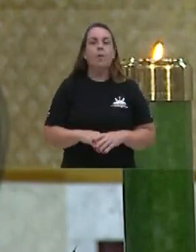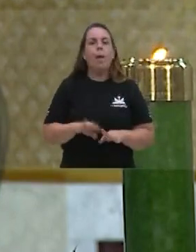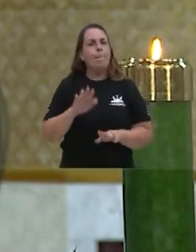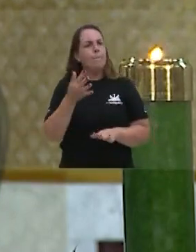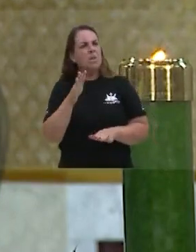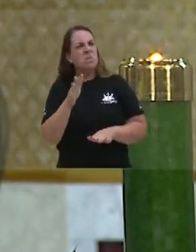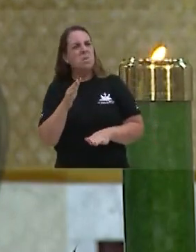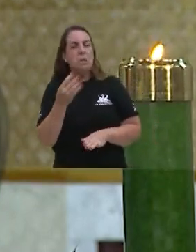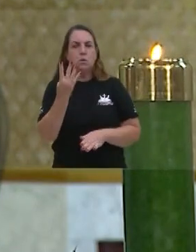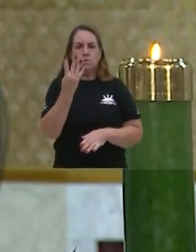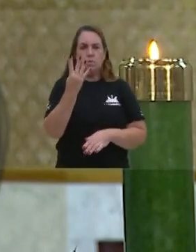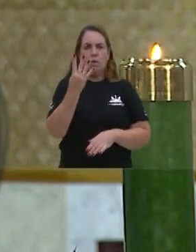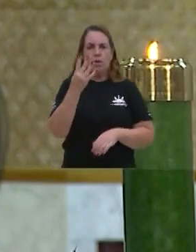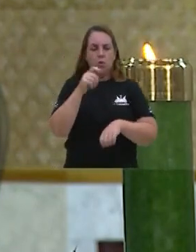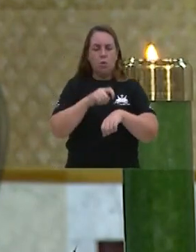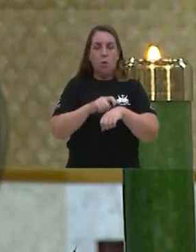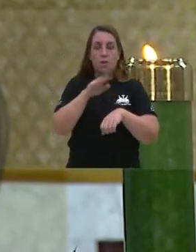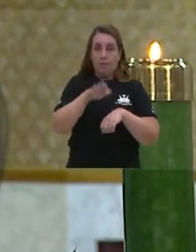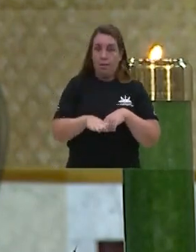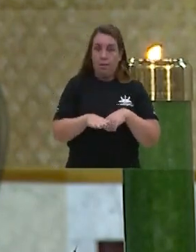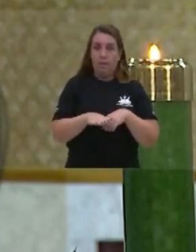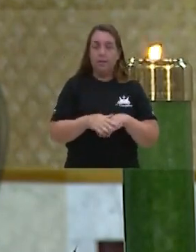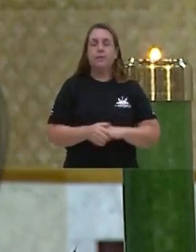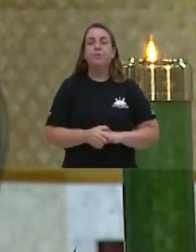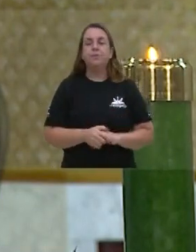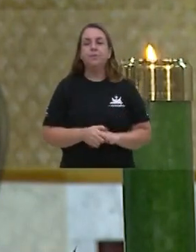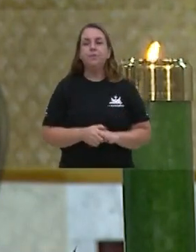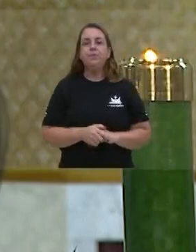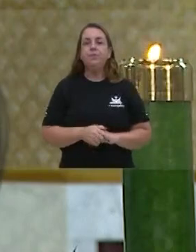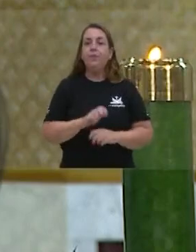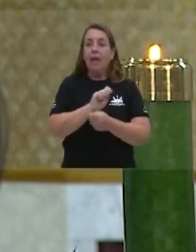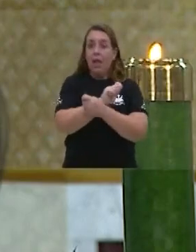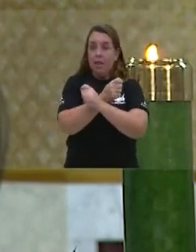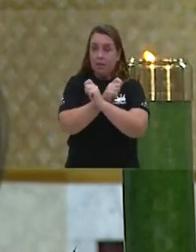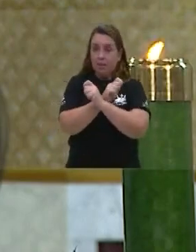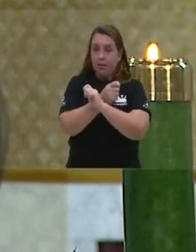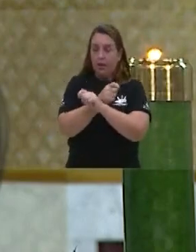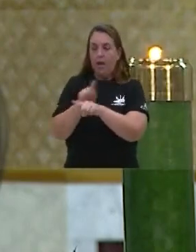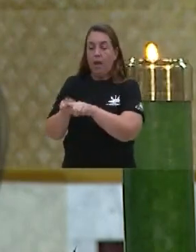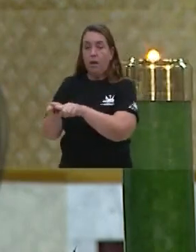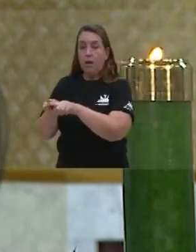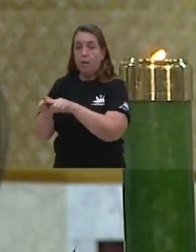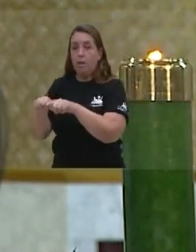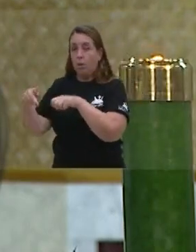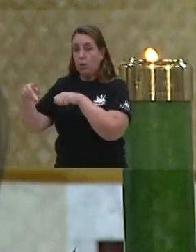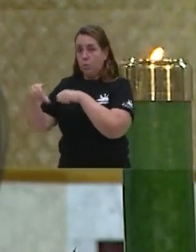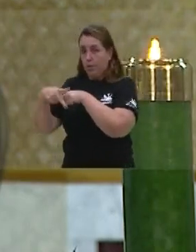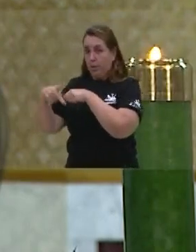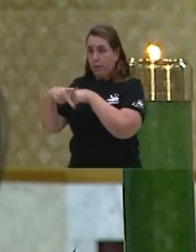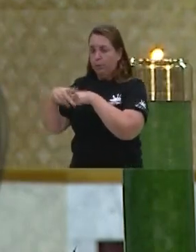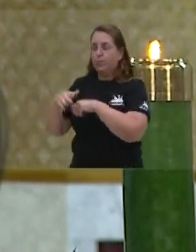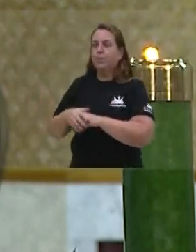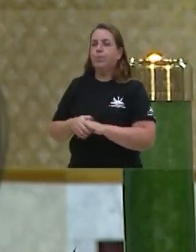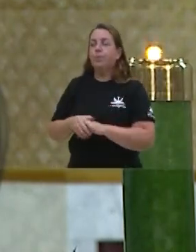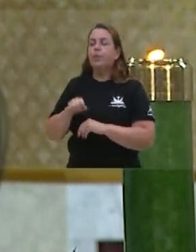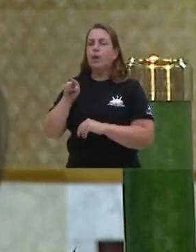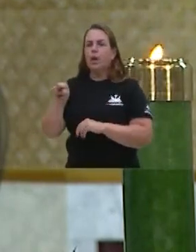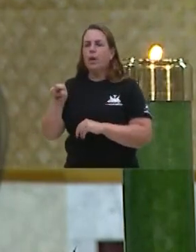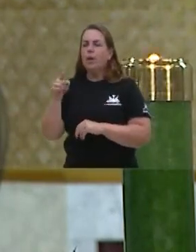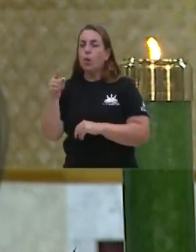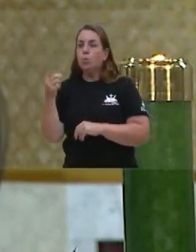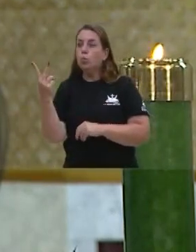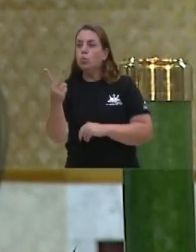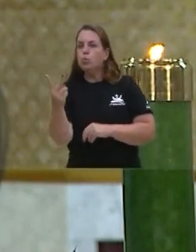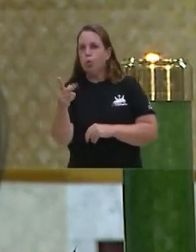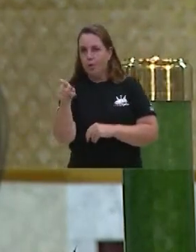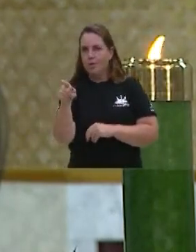das 4 da tarde. André, irmão de Simão Pedro, era um dos